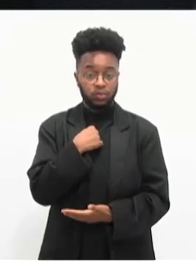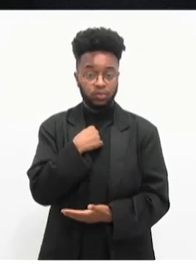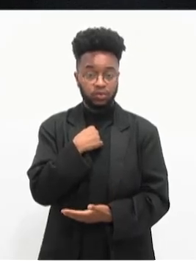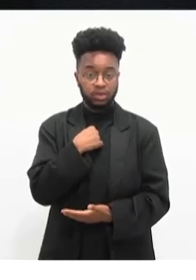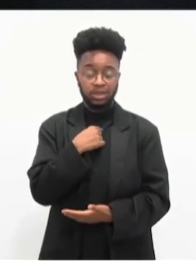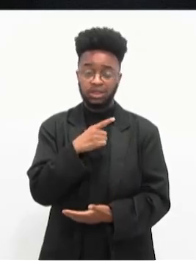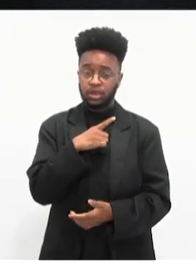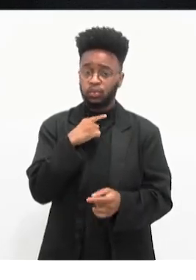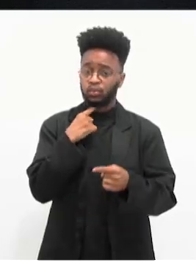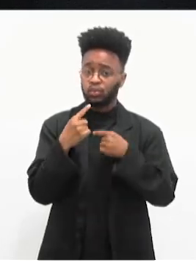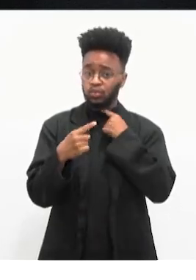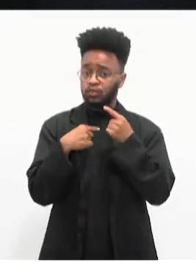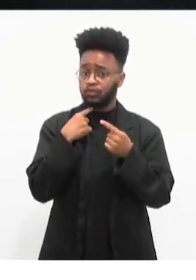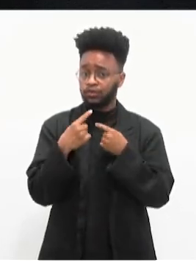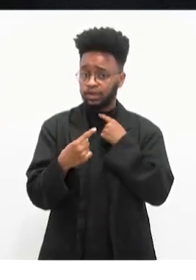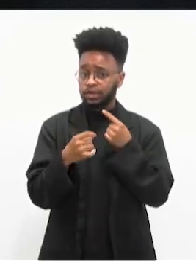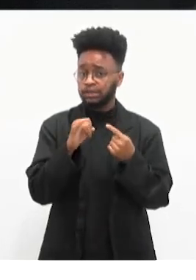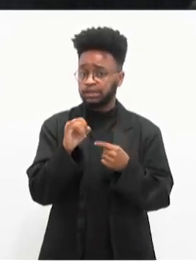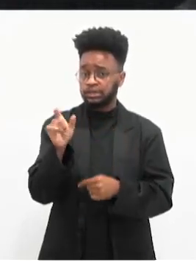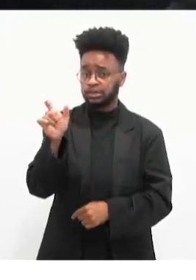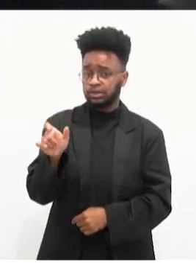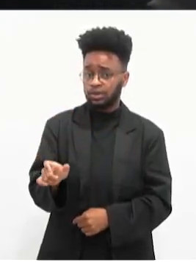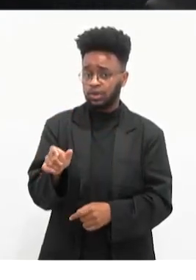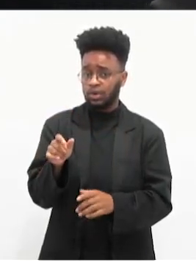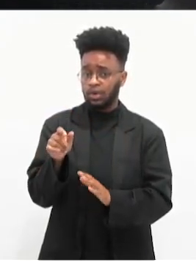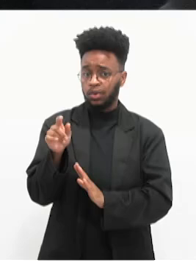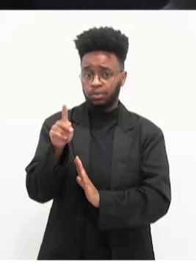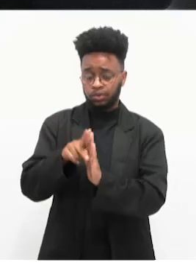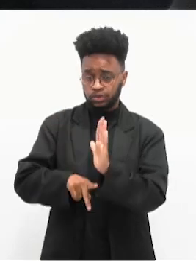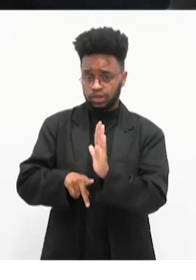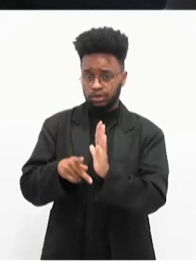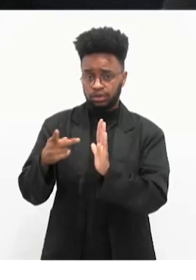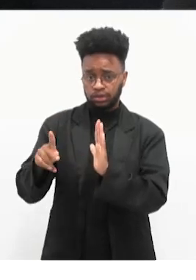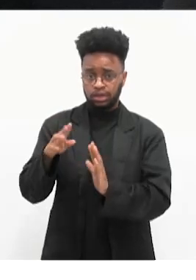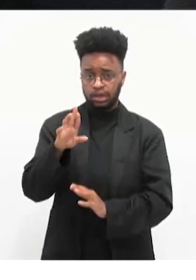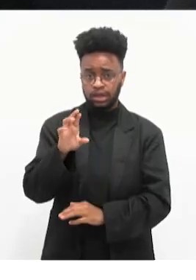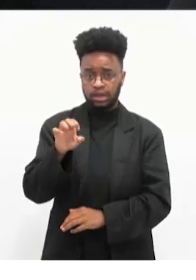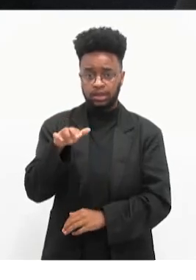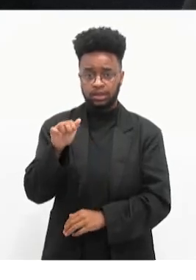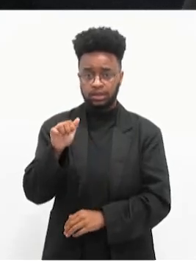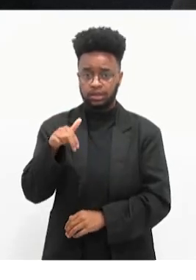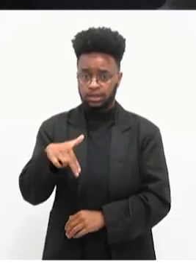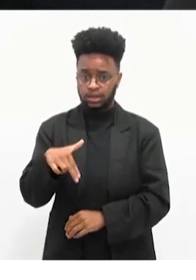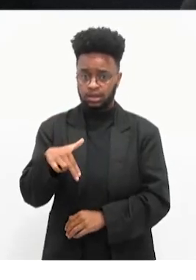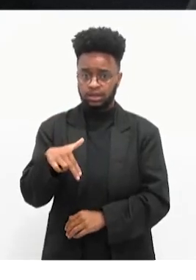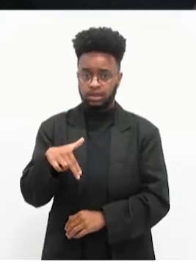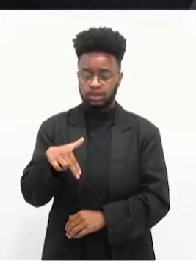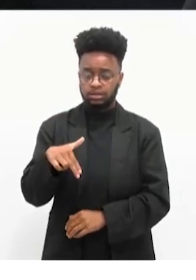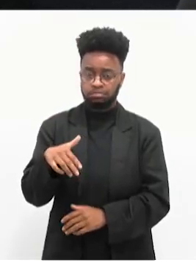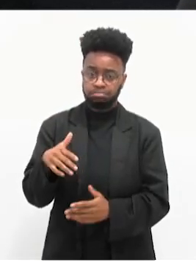tenho dúvidas se esse projeto do deputado Renan Jordi não estaria